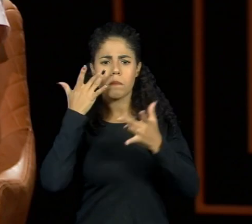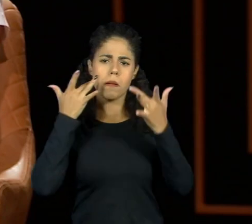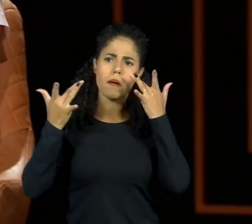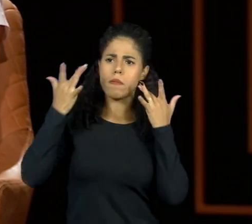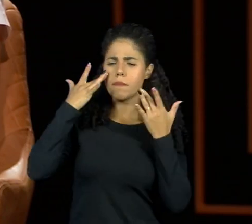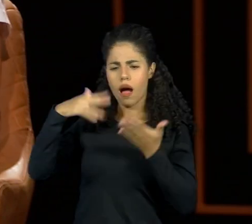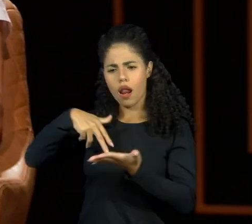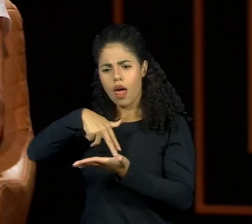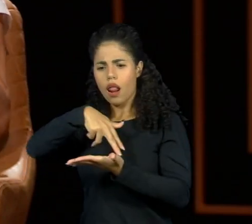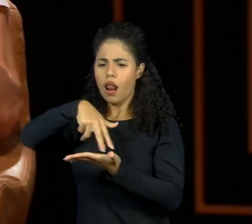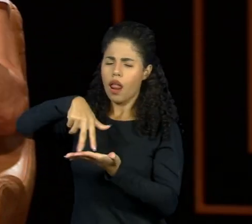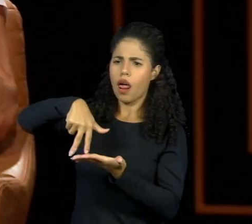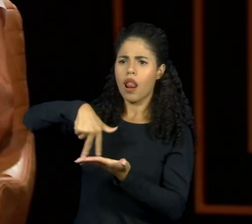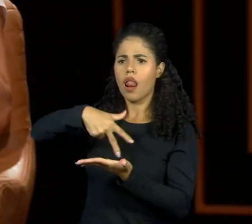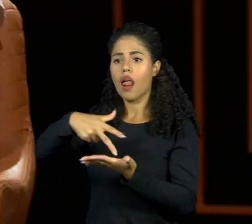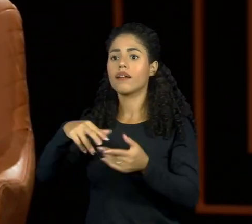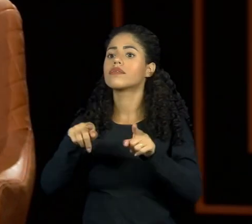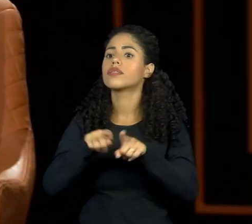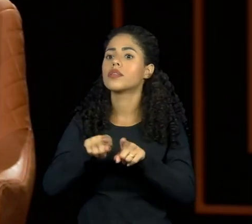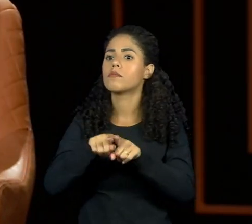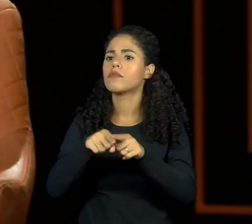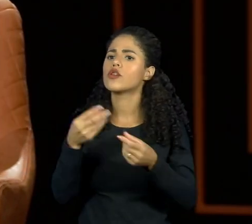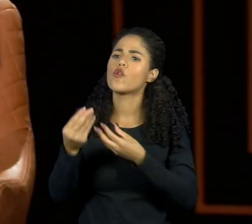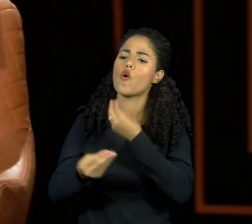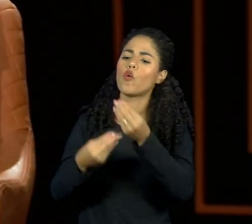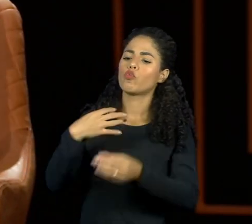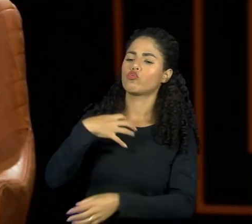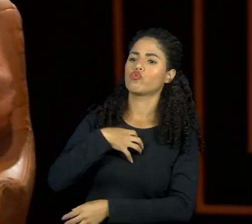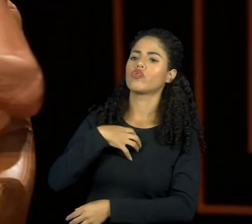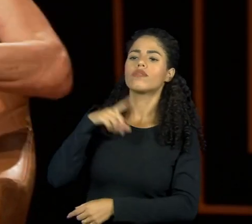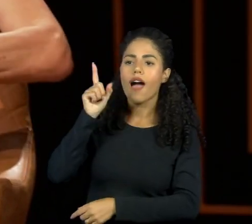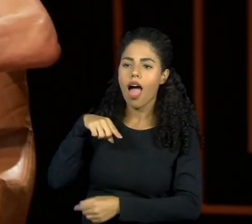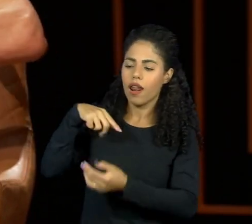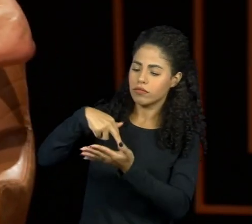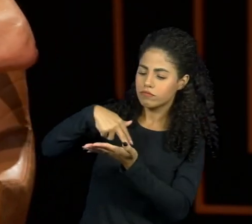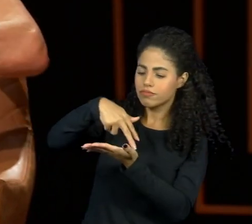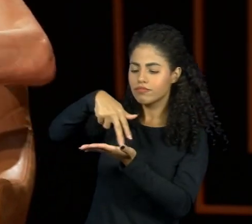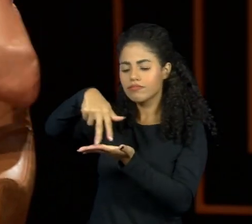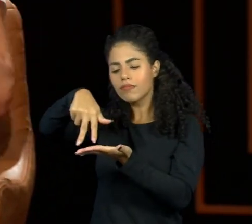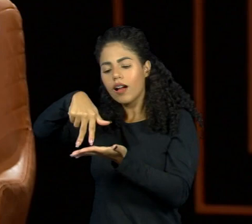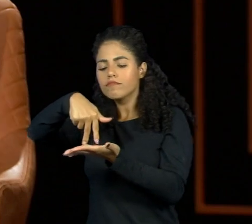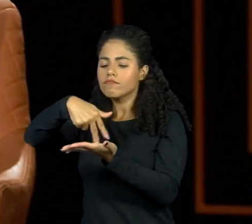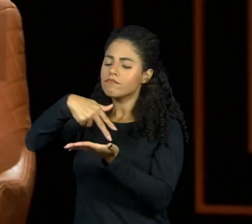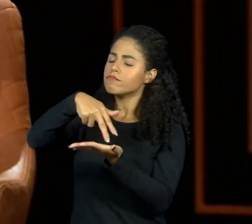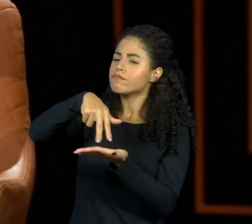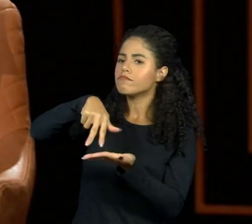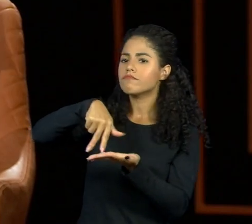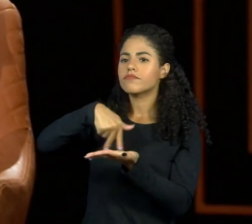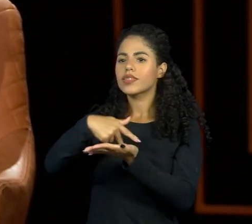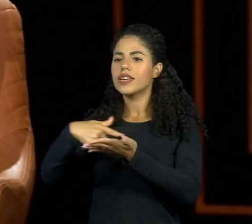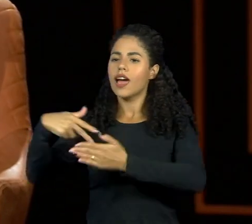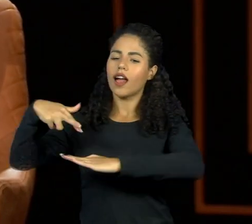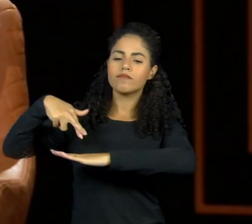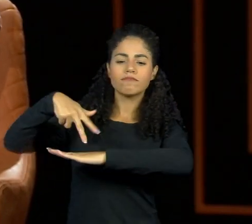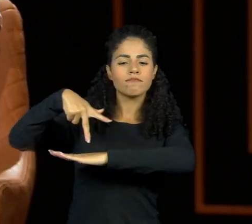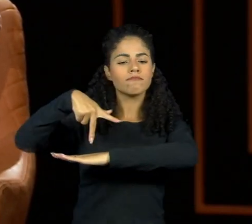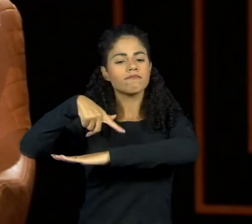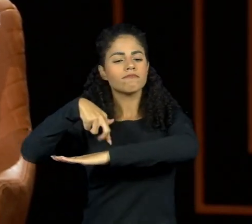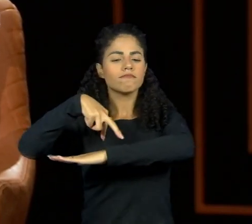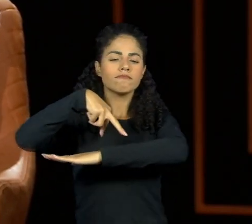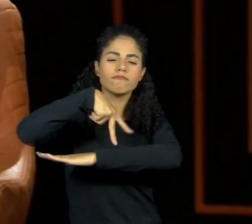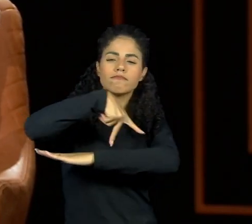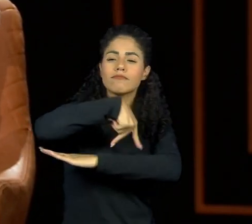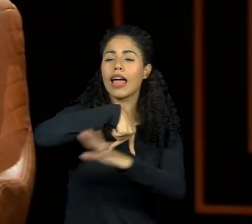não dançando. Quer dizer, supostamente era uma dança, né? Mas ela mais passeava pelo palco e